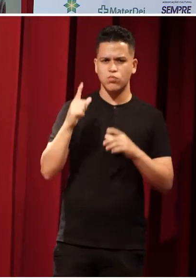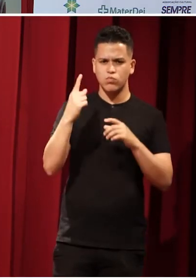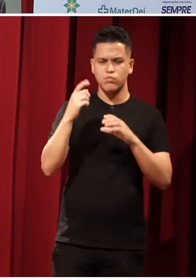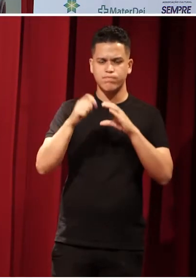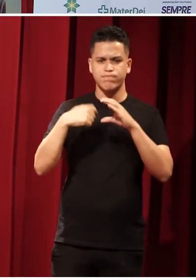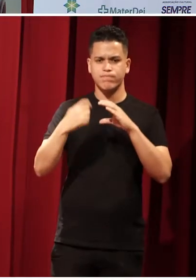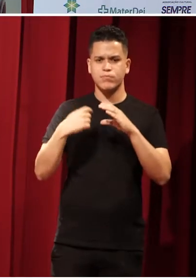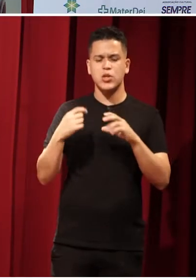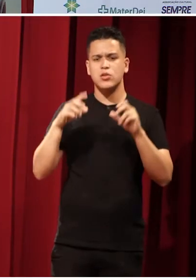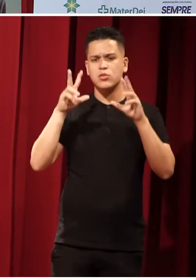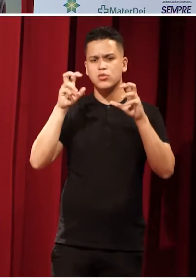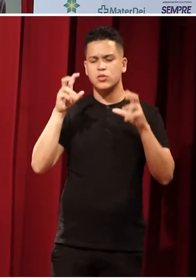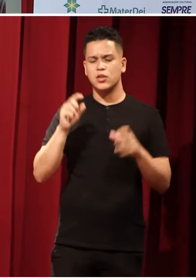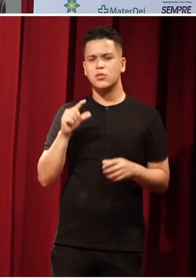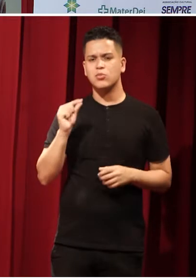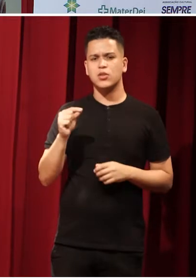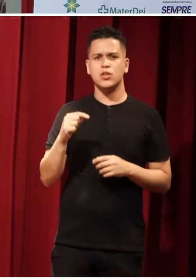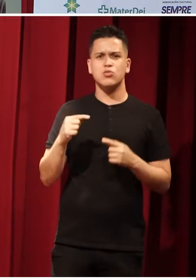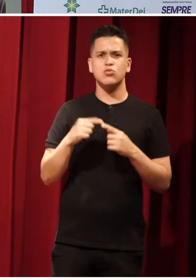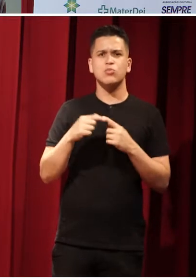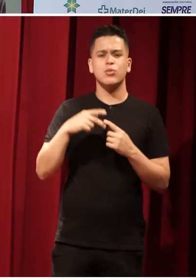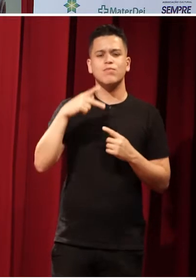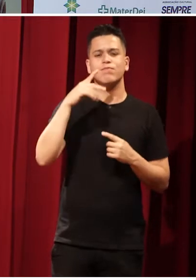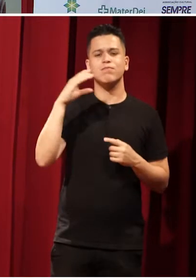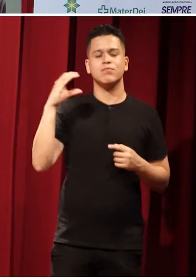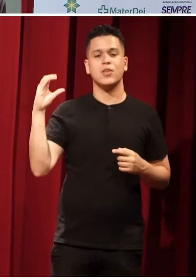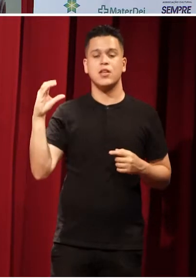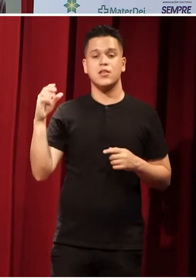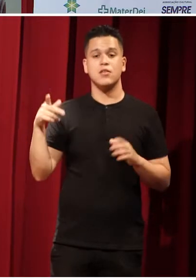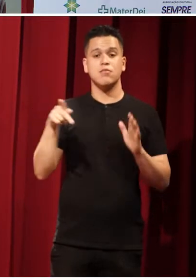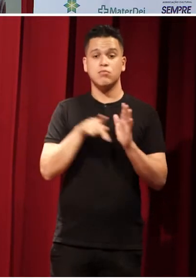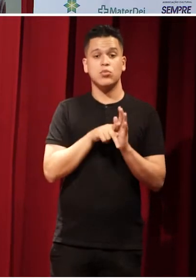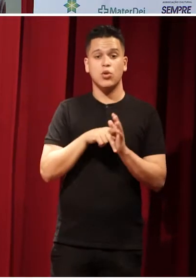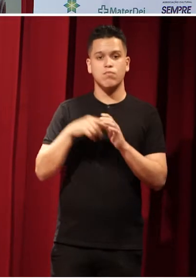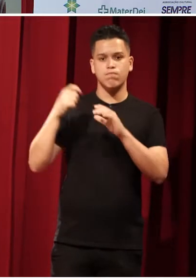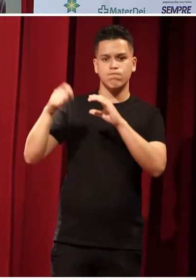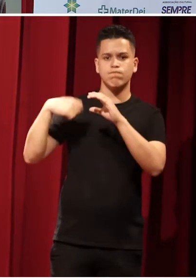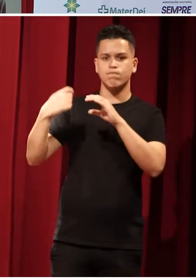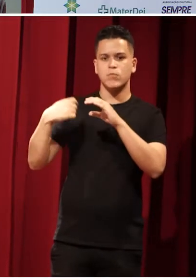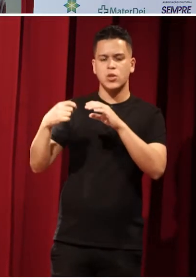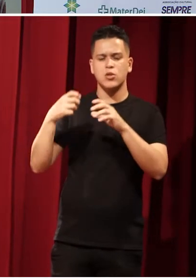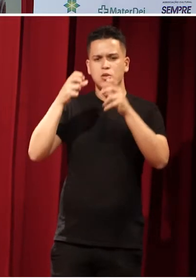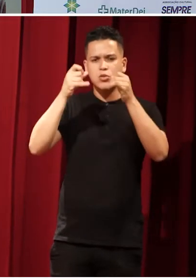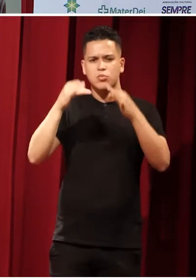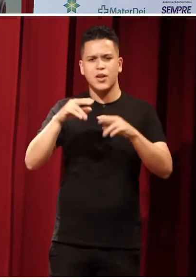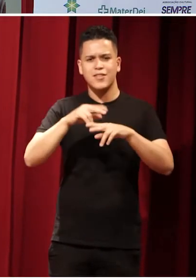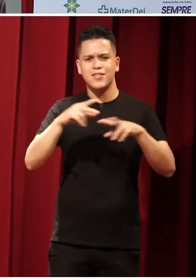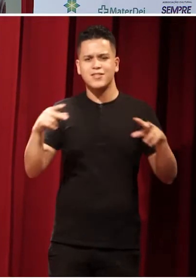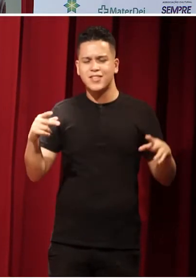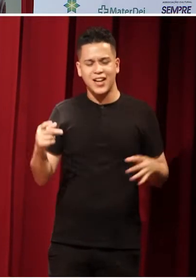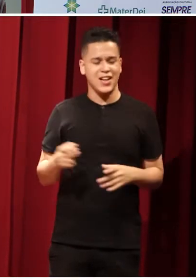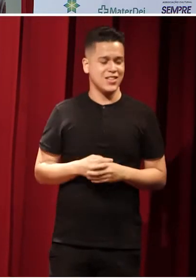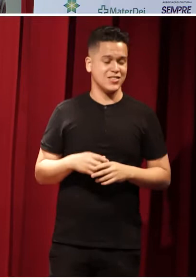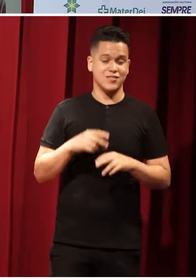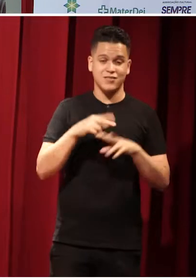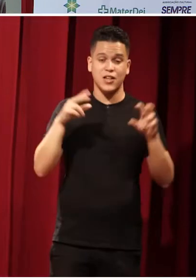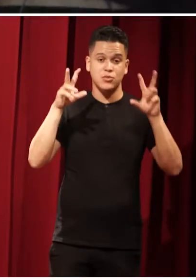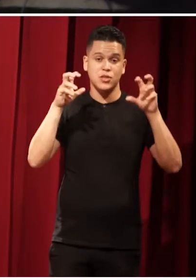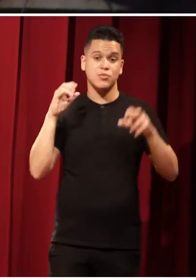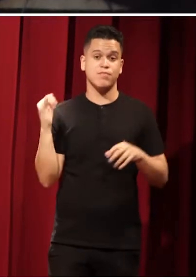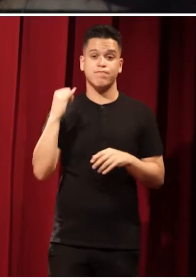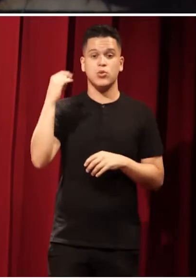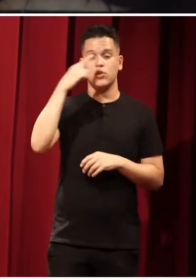próxima conferência climática, uma espécie de IPCC da Amazônia, ou seja, um documento que reúne os